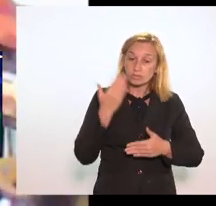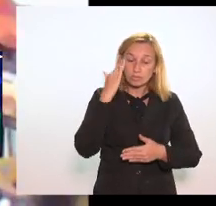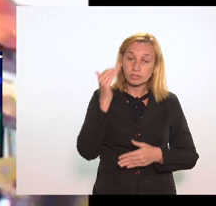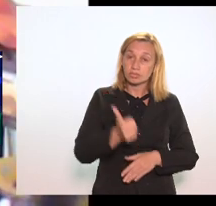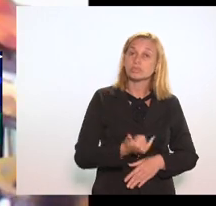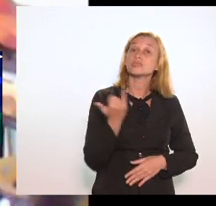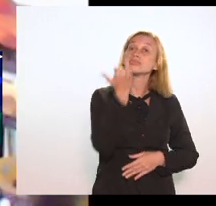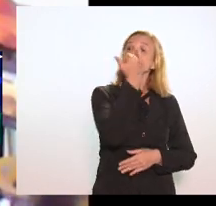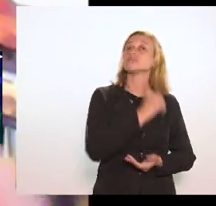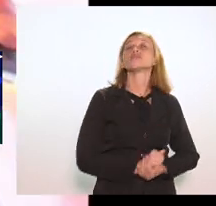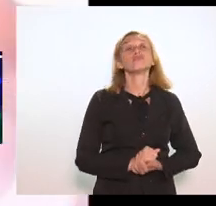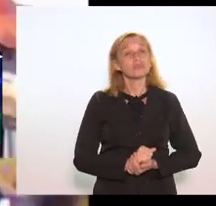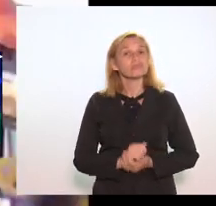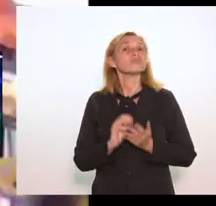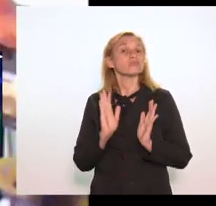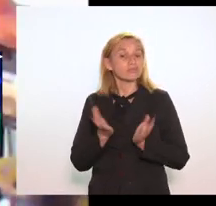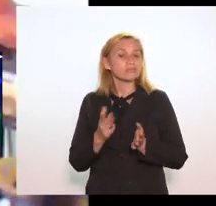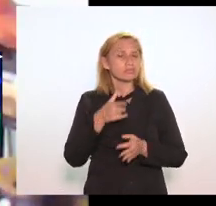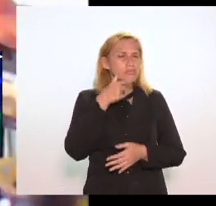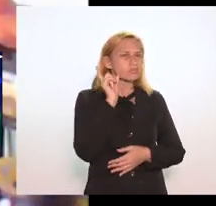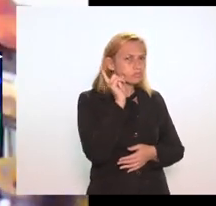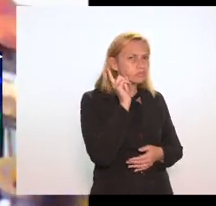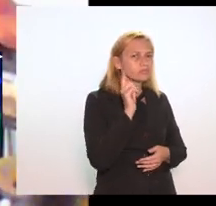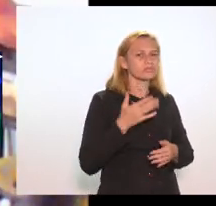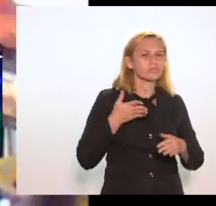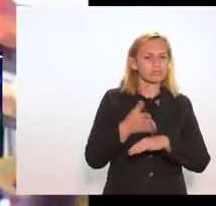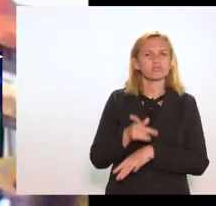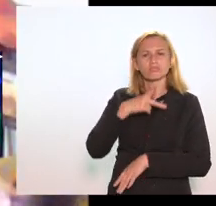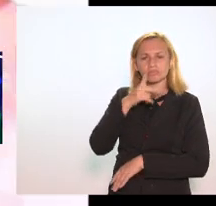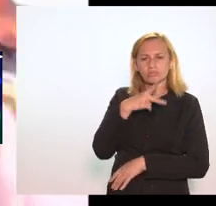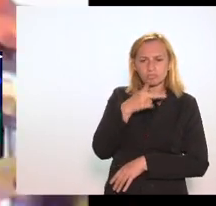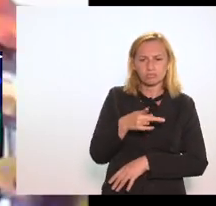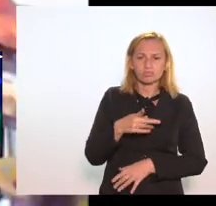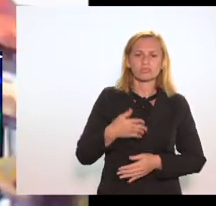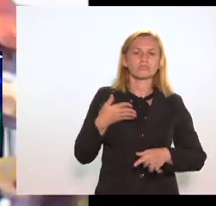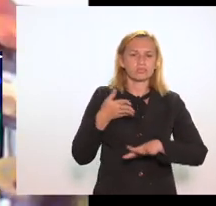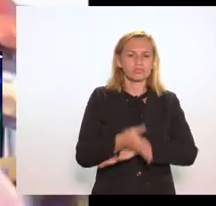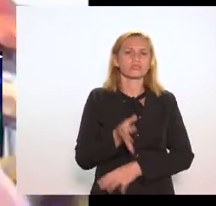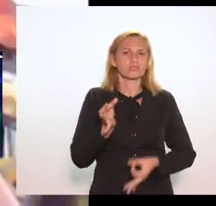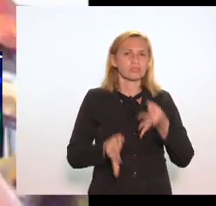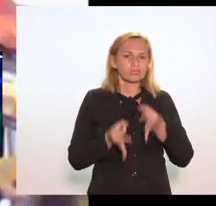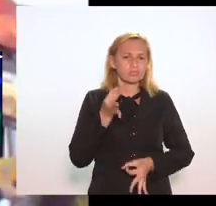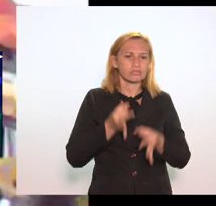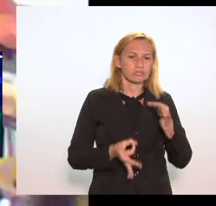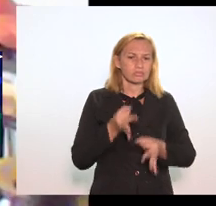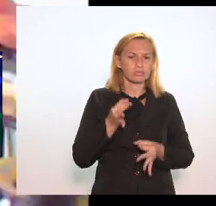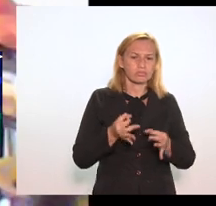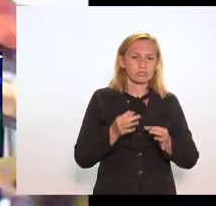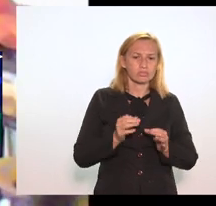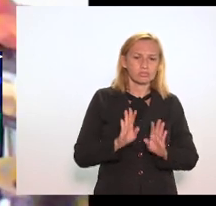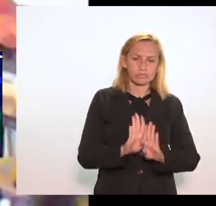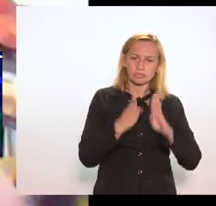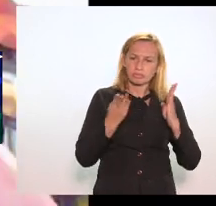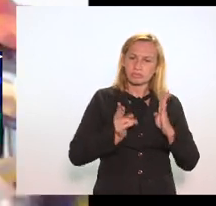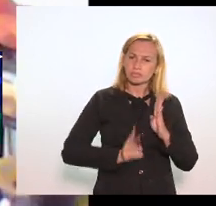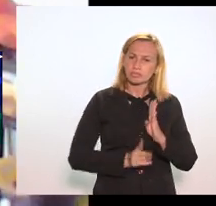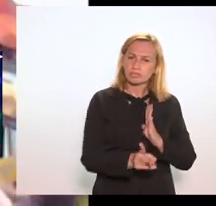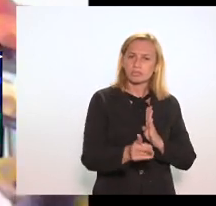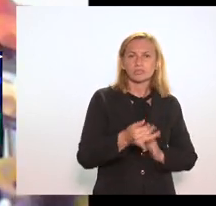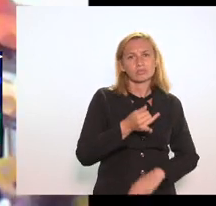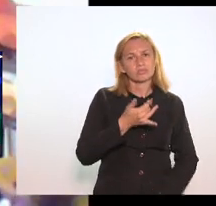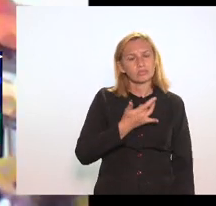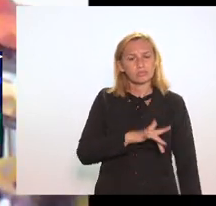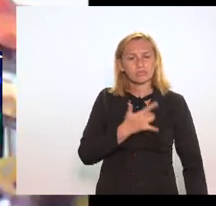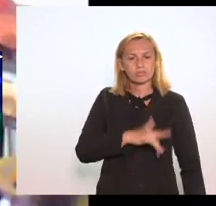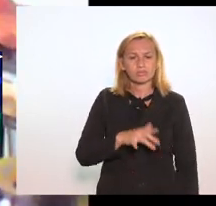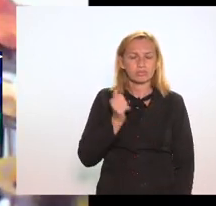importante Agora ontem ele chegou a dizer que entrar na justiça para manter aberto eu tenho